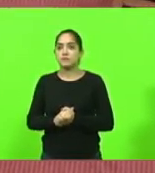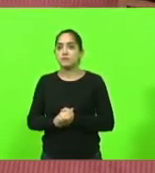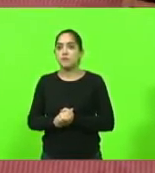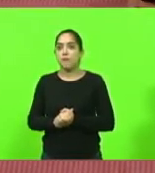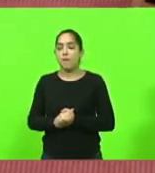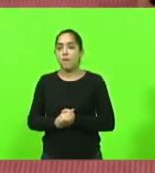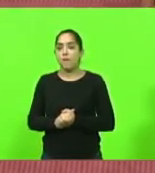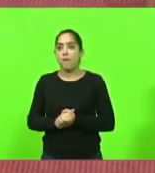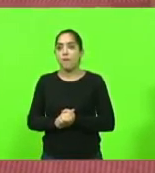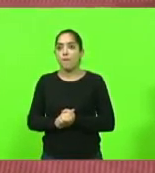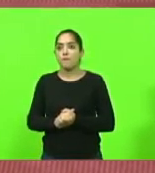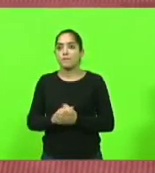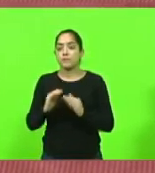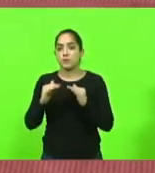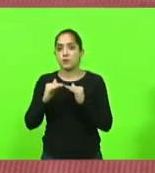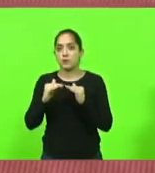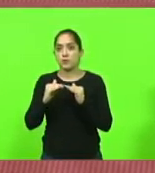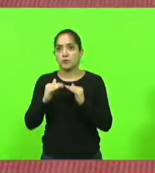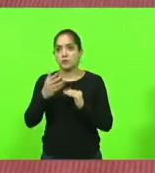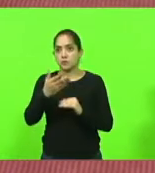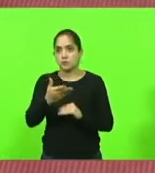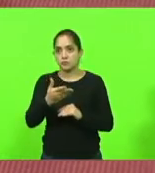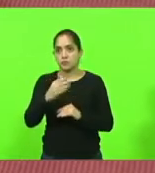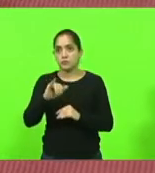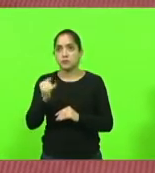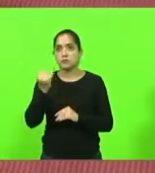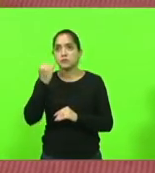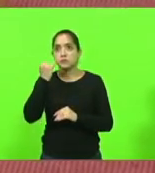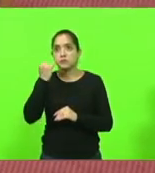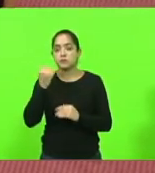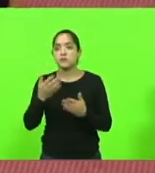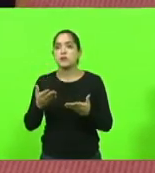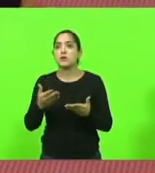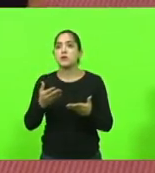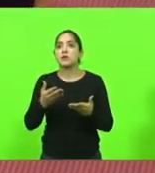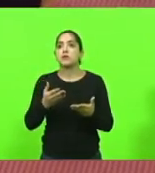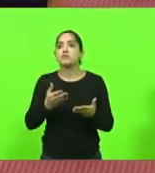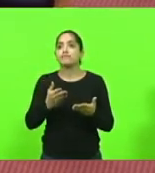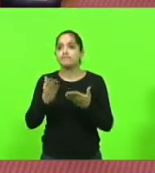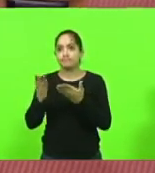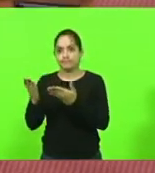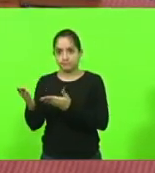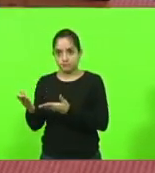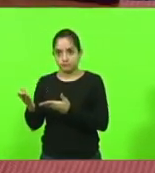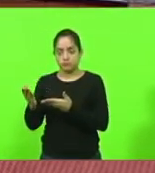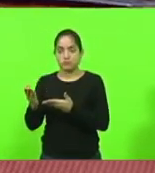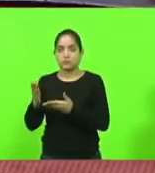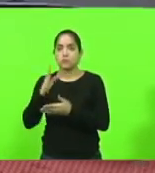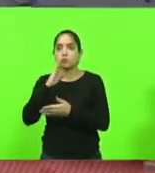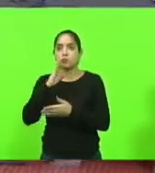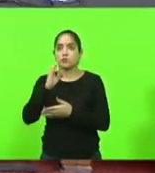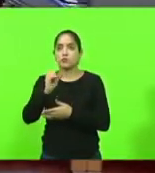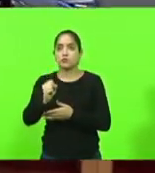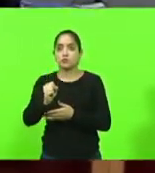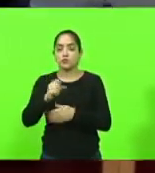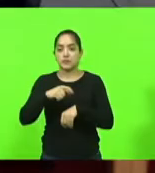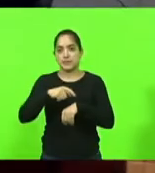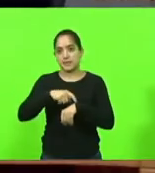Em comum acordo, o deputado Gessé Lopes passa a palavra para o deputado Bruno Souza. Vossa Excelência